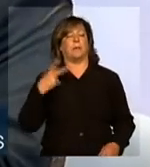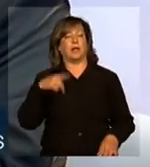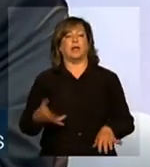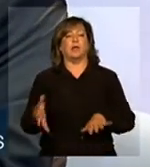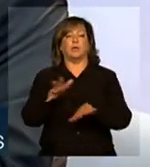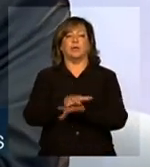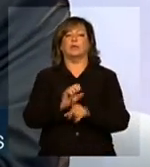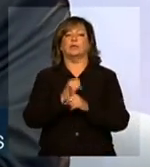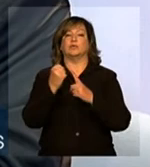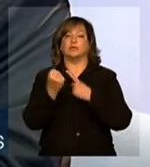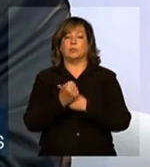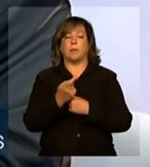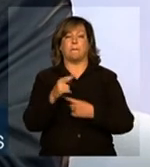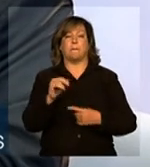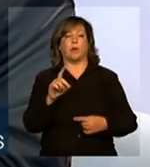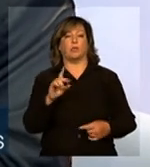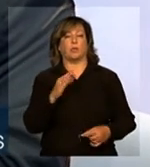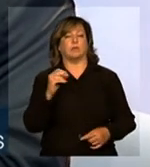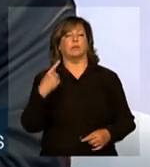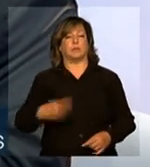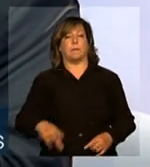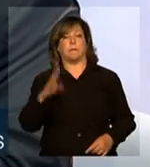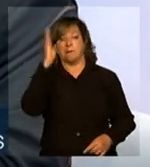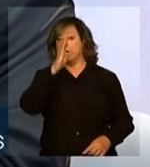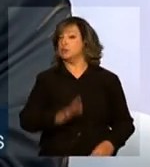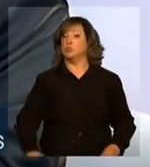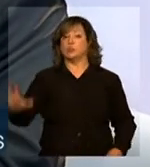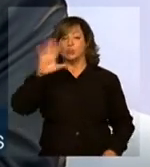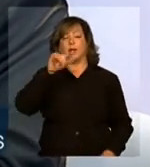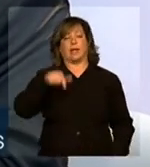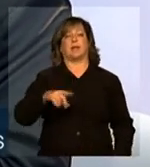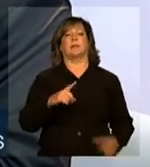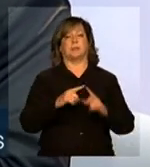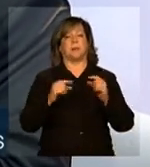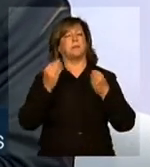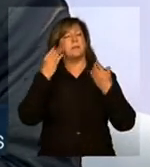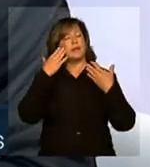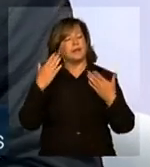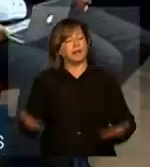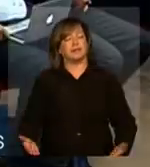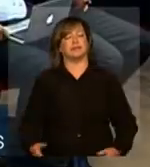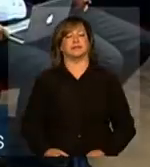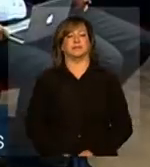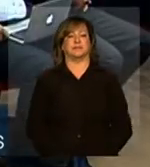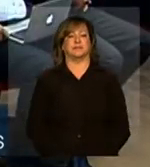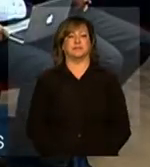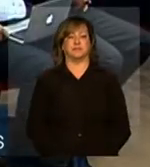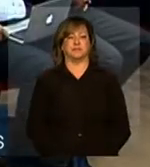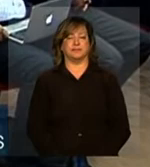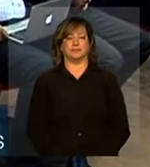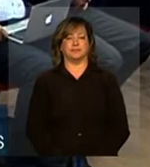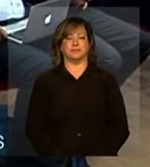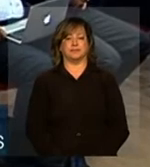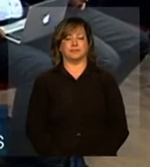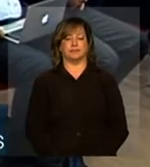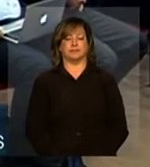inclusão social e produtiva no Brasil todo e aqui no Distrito Federal. Muito obrigado.